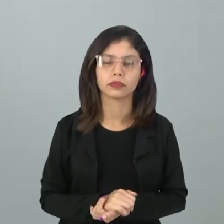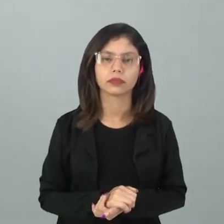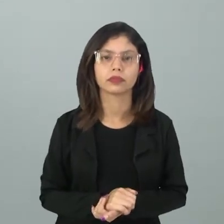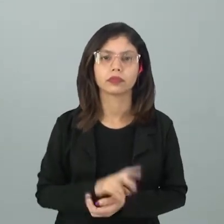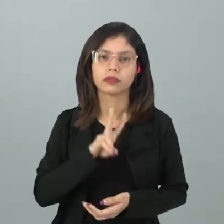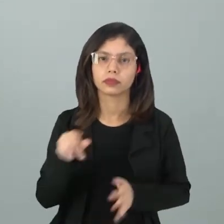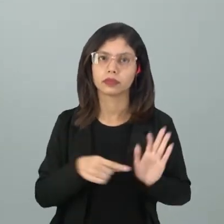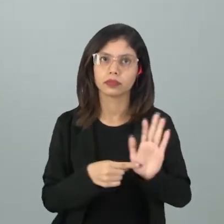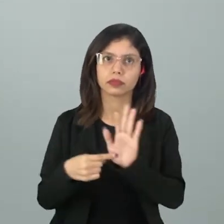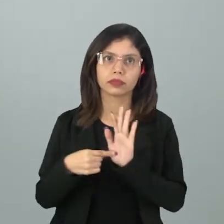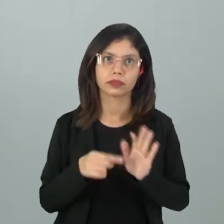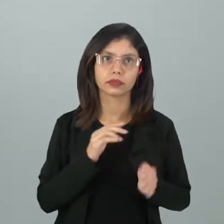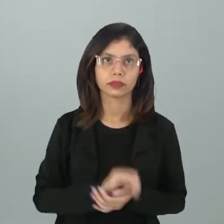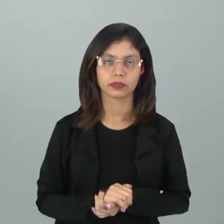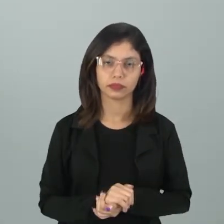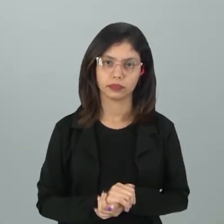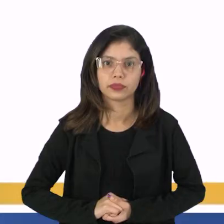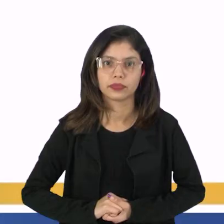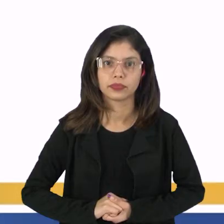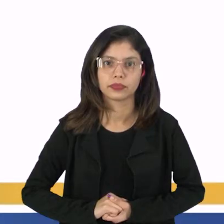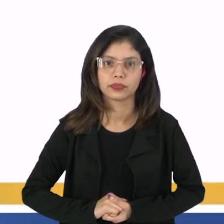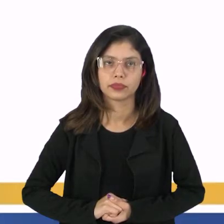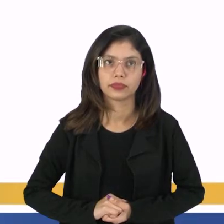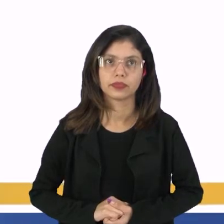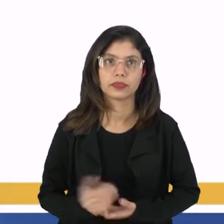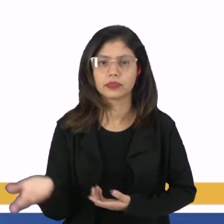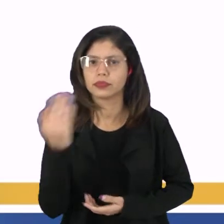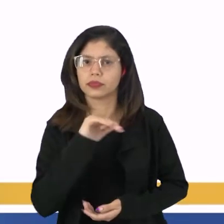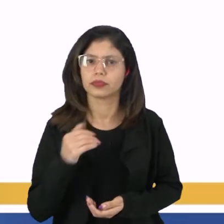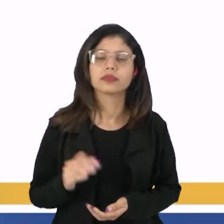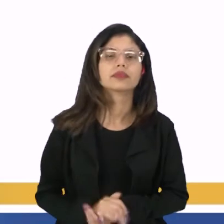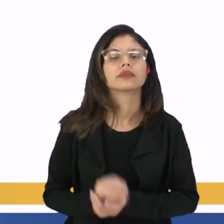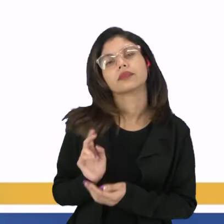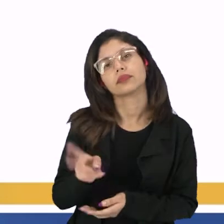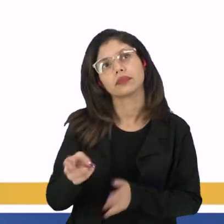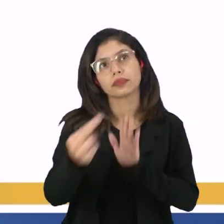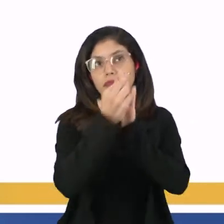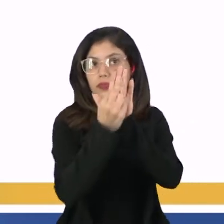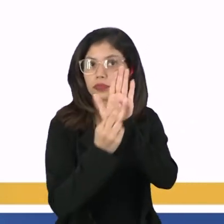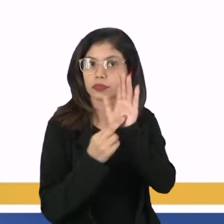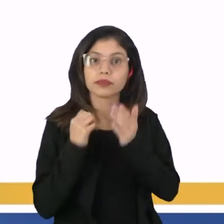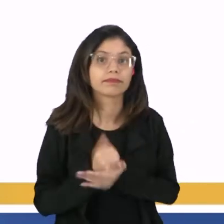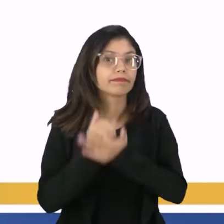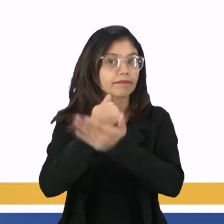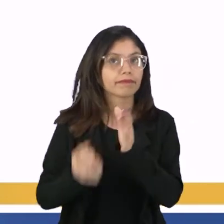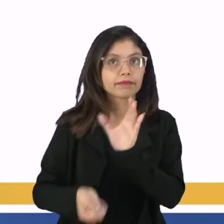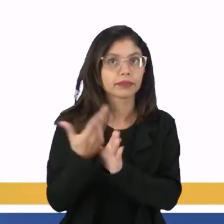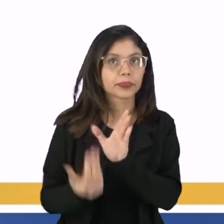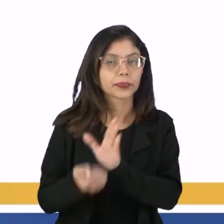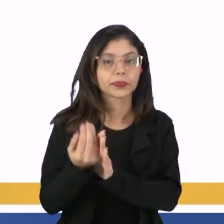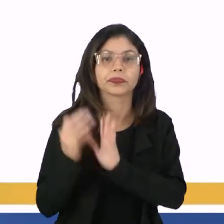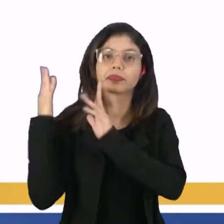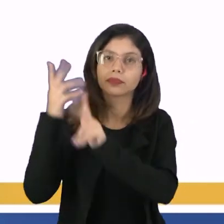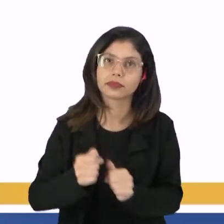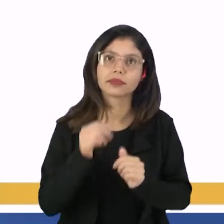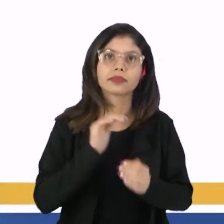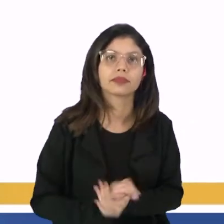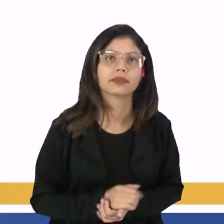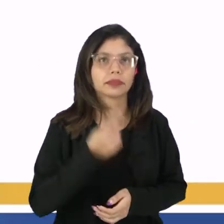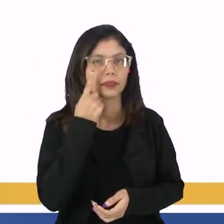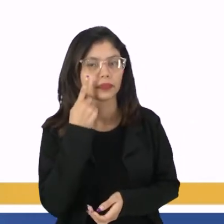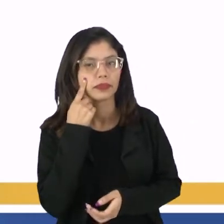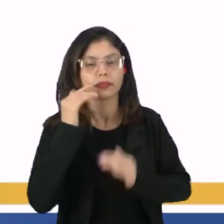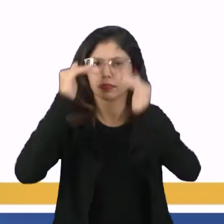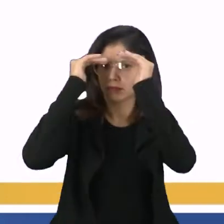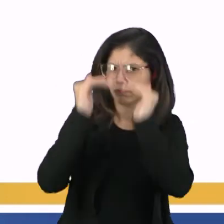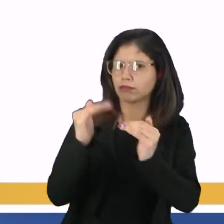que a gente vai mostrar aqui para vocês. Vamos lá então ao roteiro de apoio para essa produção de vocês. Vamos